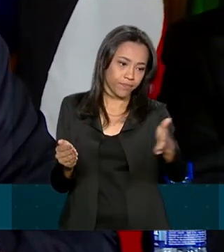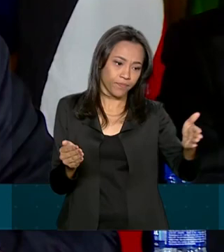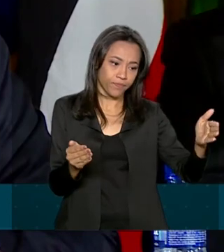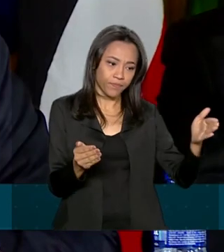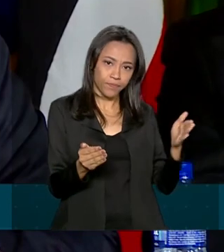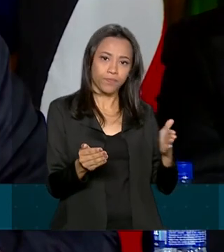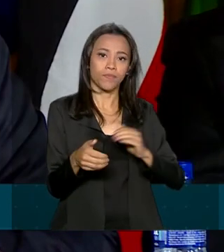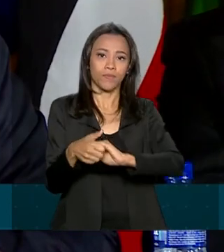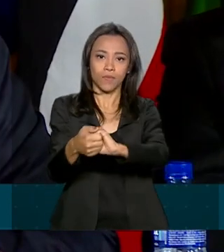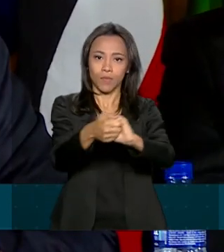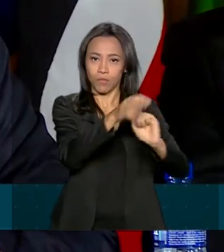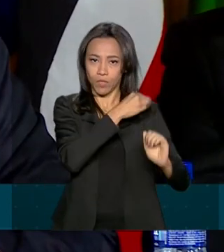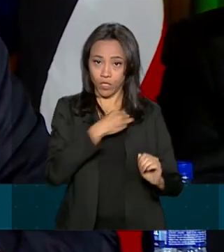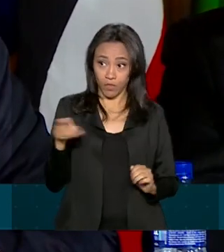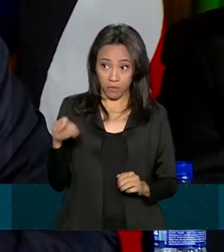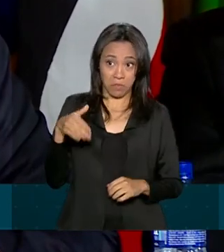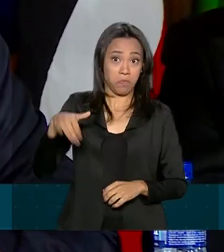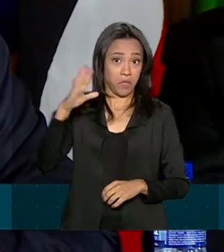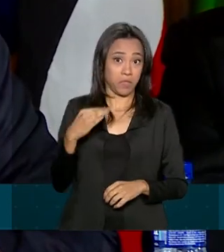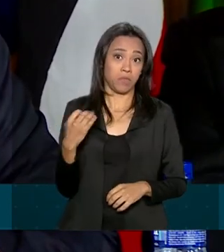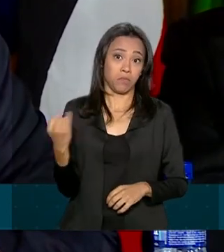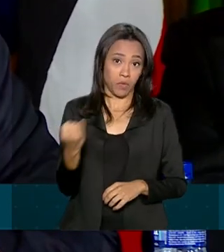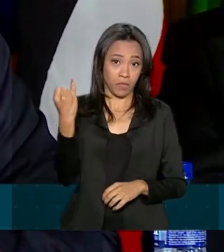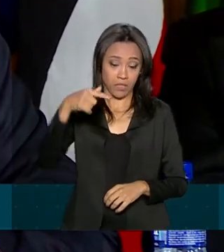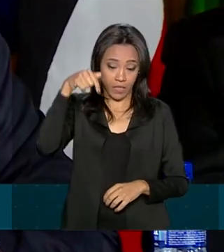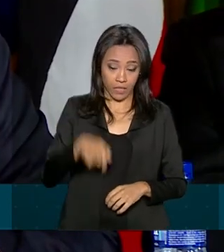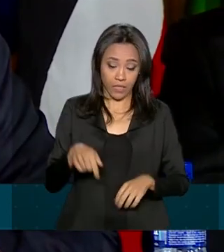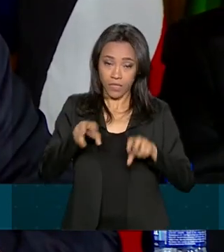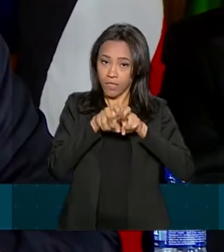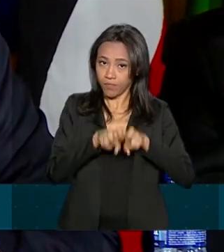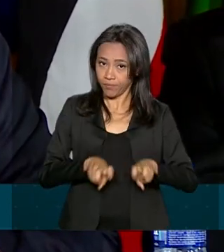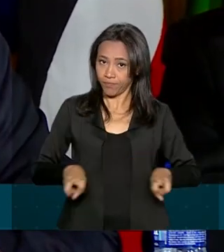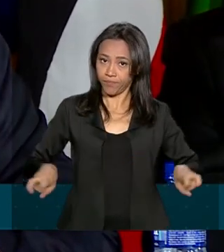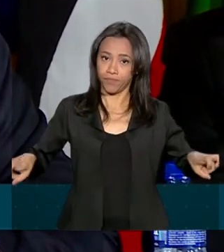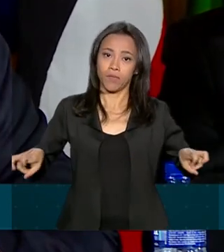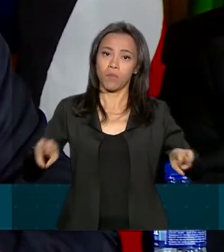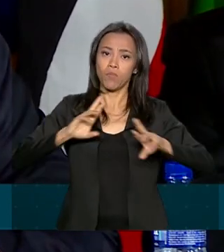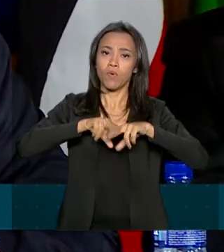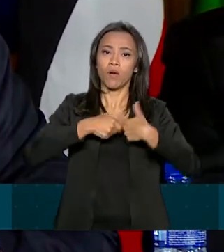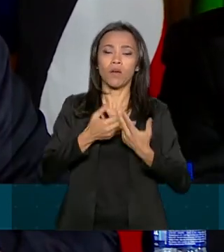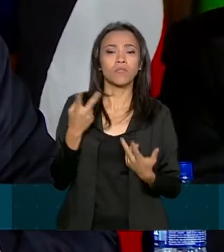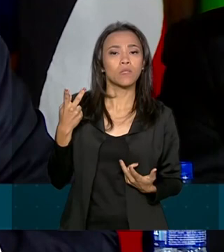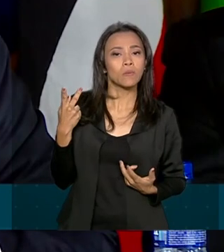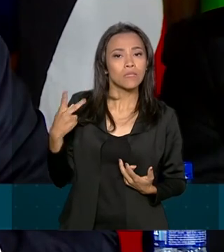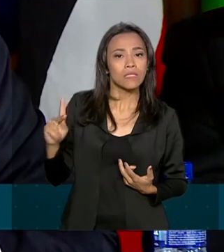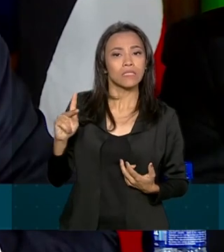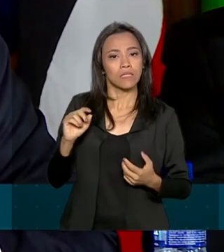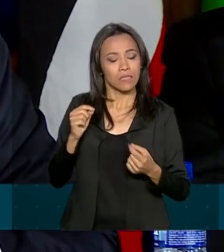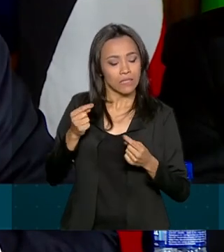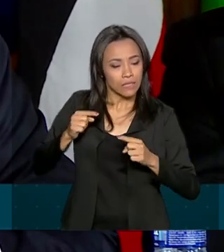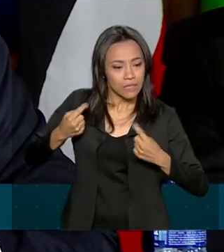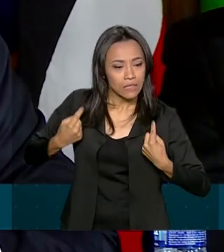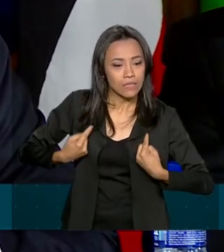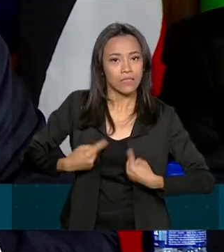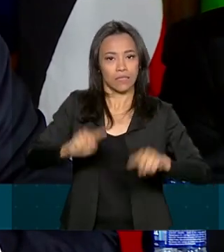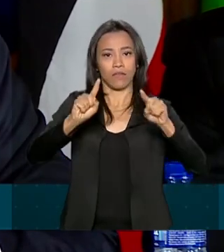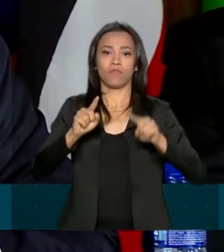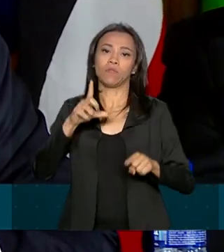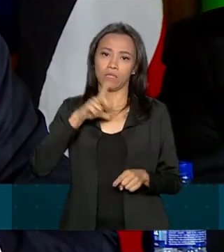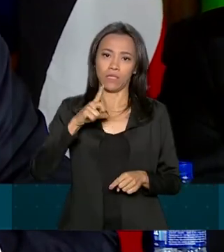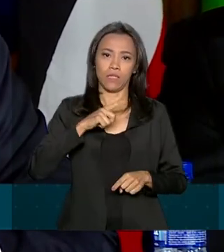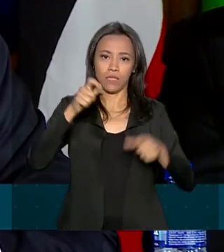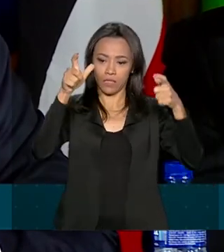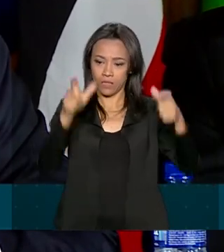nessa mesa dentro do meu ministério, dado aos desafios que essa região tem pela frente. E